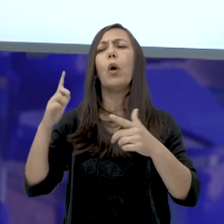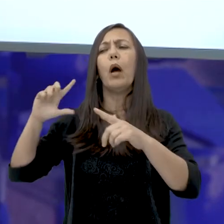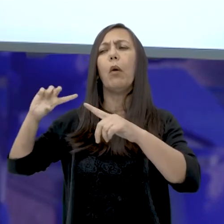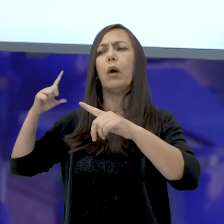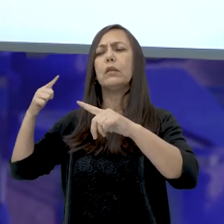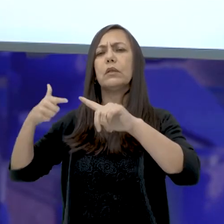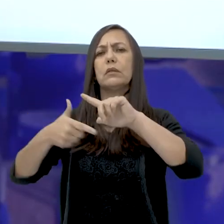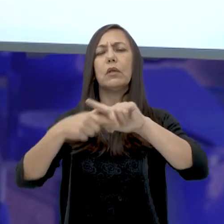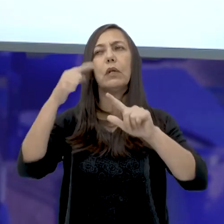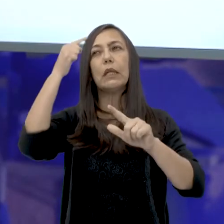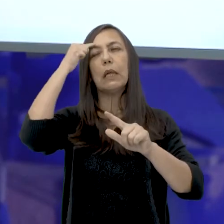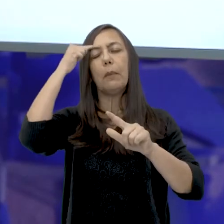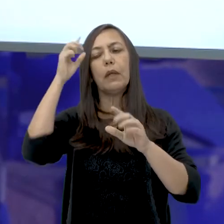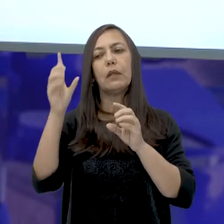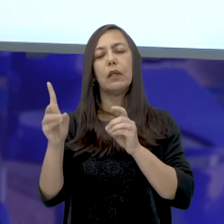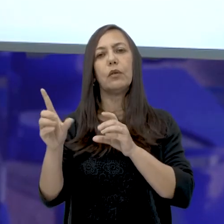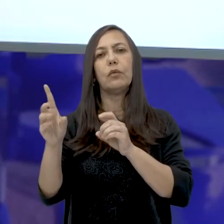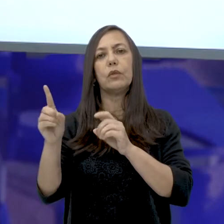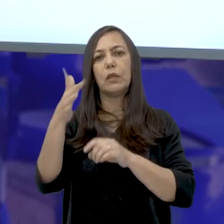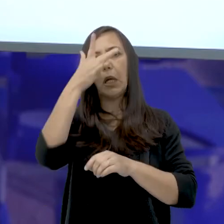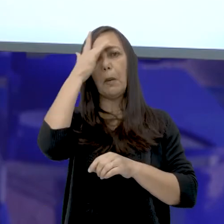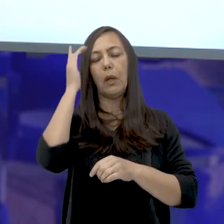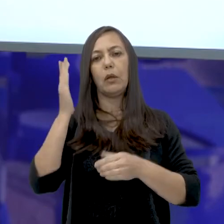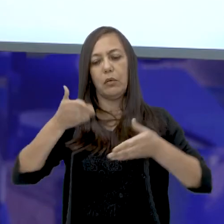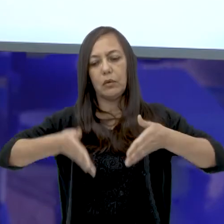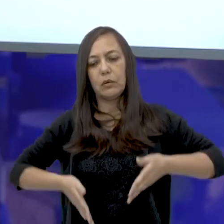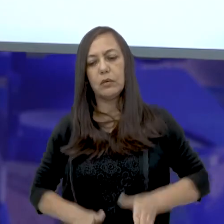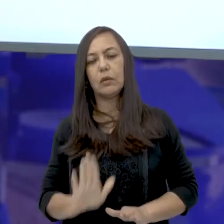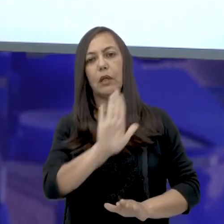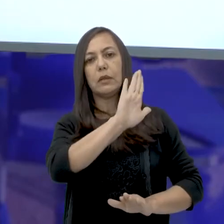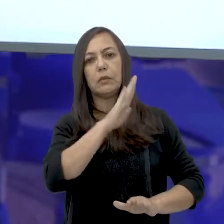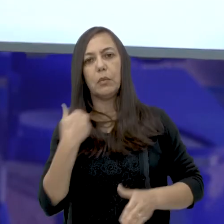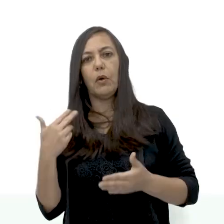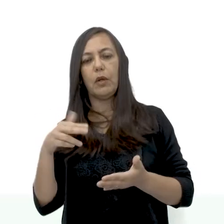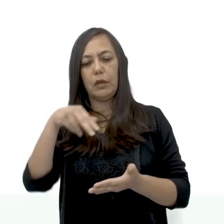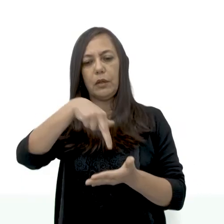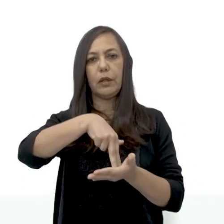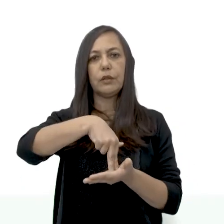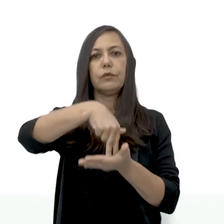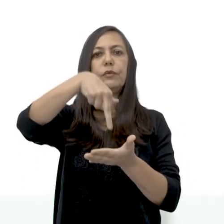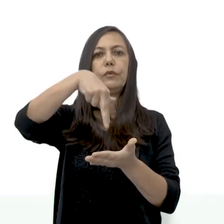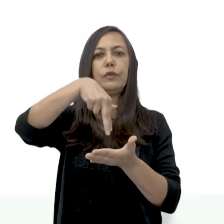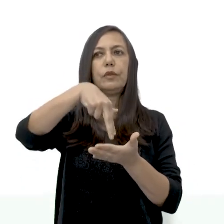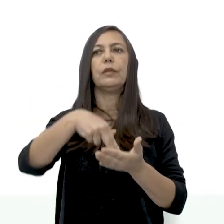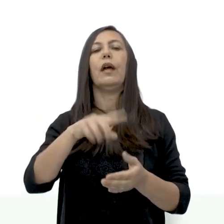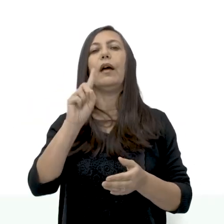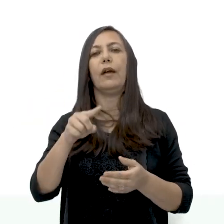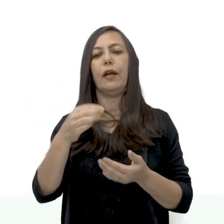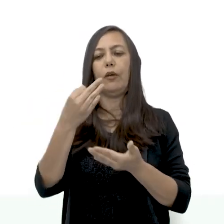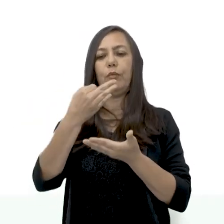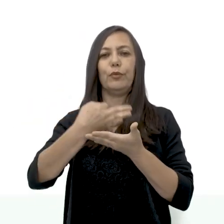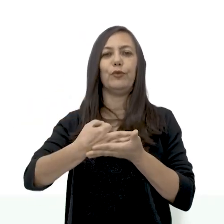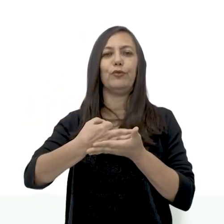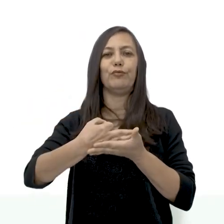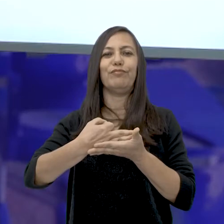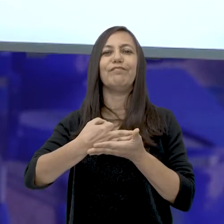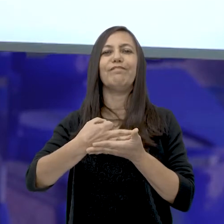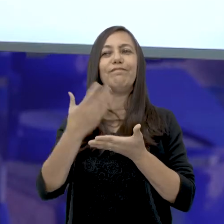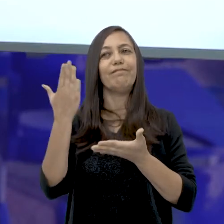A oitava, entende a morte na dinâmica cíclica da vida. Vejam só, dinâmica cíclica, ou seja,